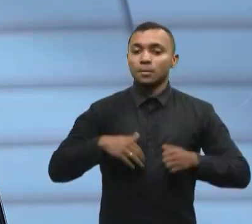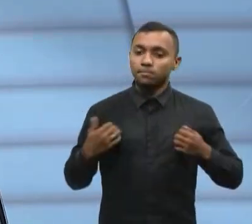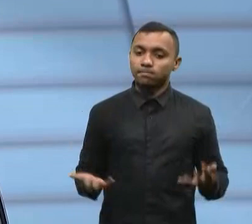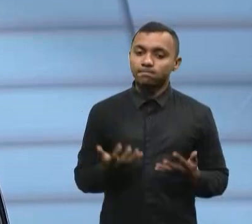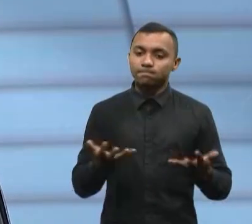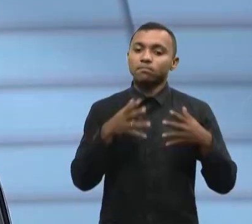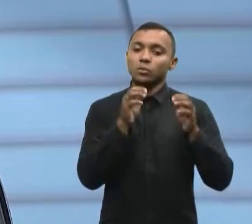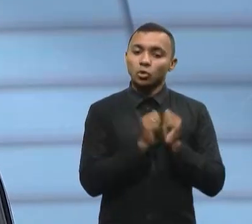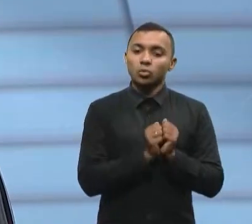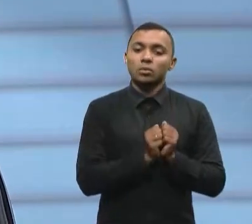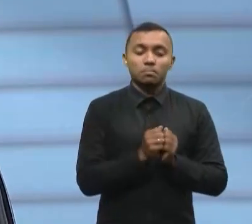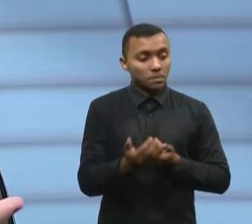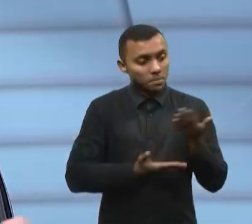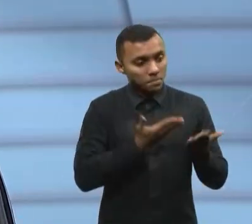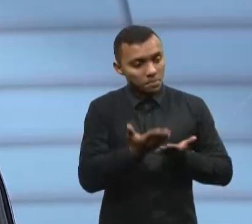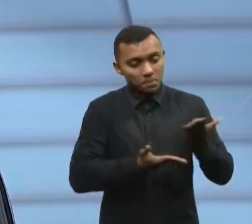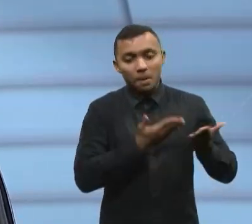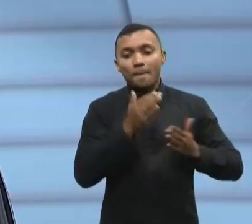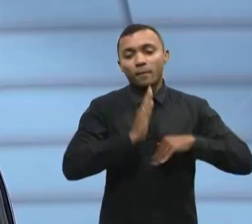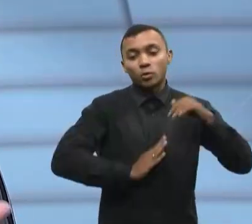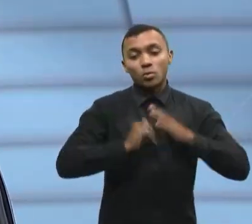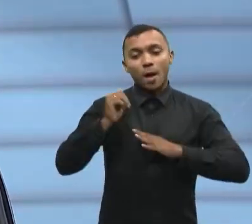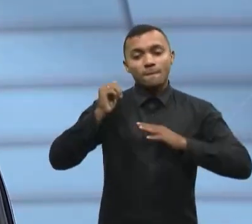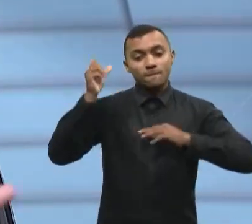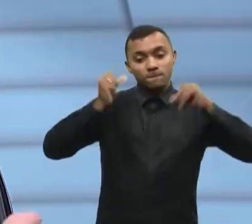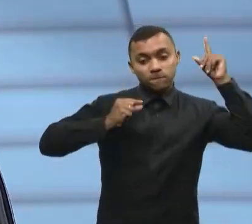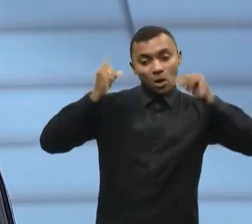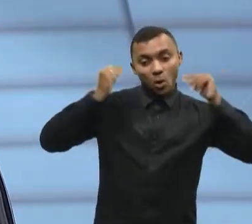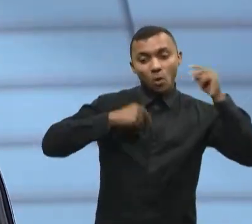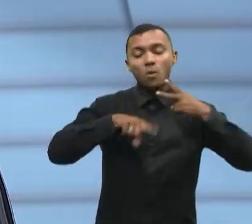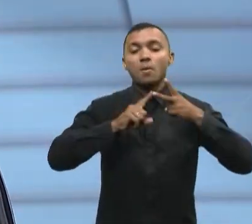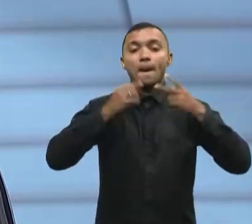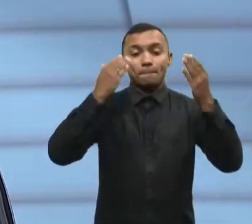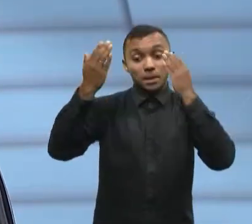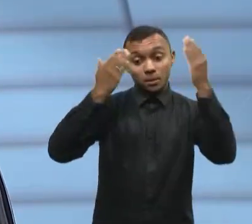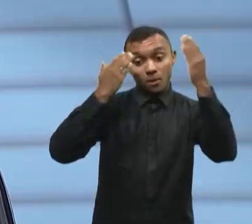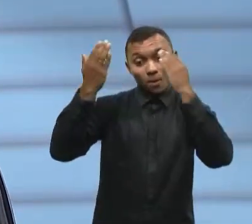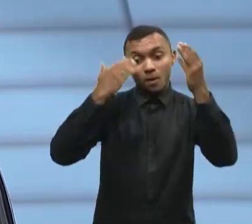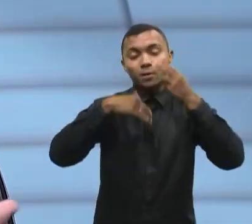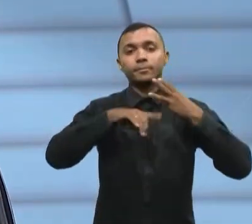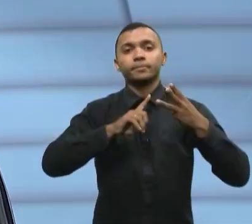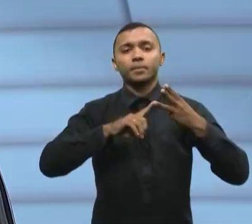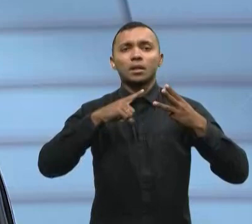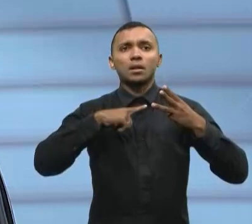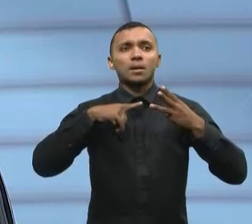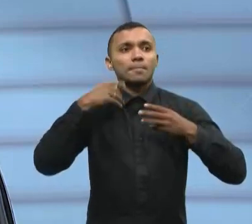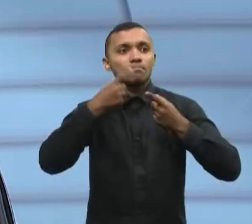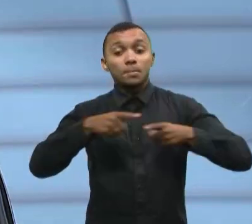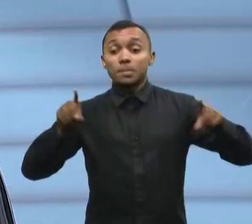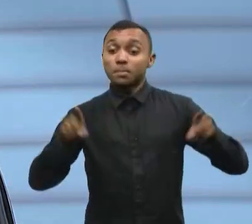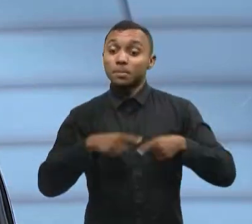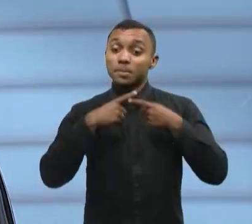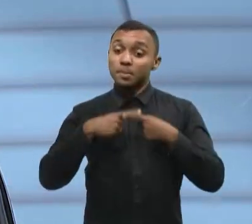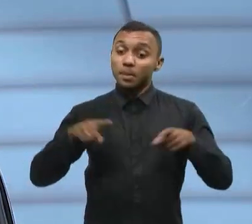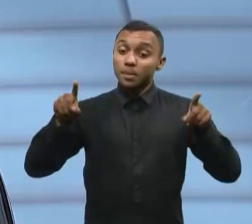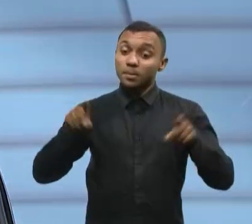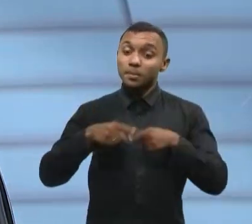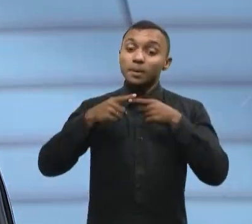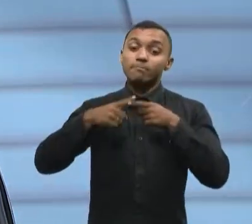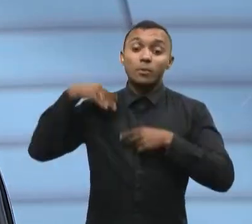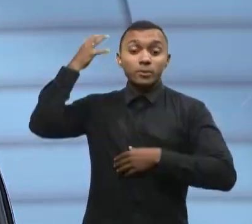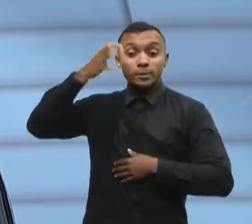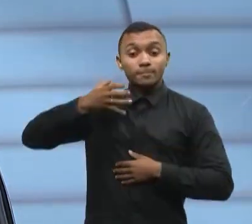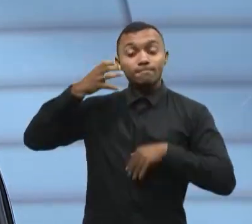como acompanhamento a fono, terapeuta ocupacional, psicólogo, e aí coloca musicoterapia, fisioterapia, depende de